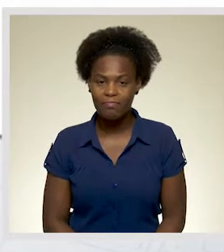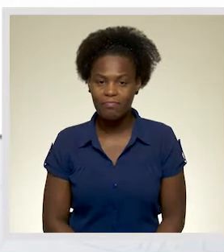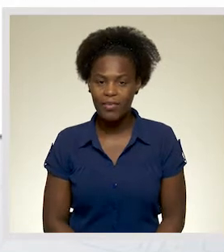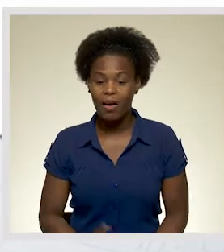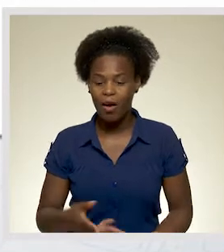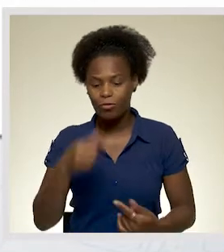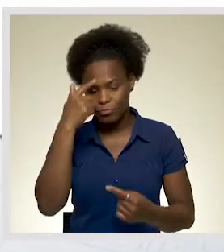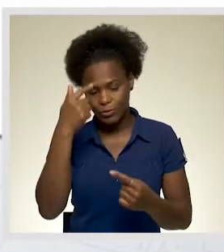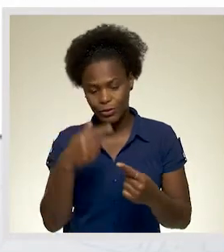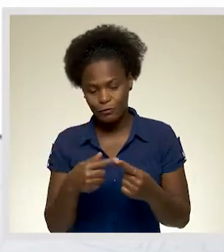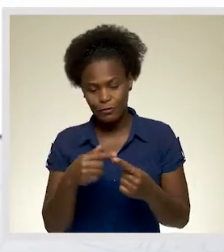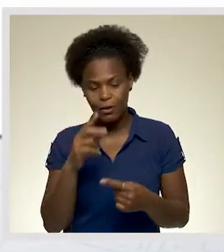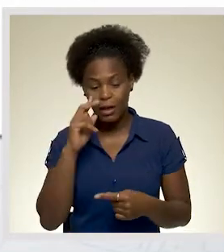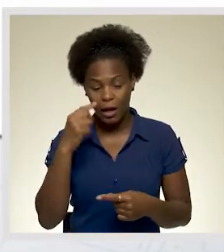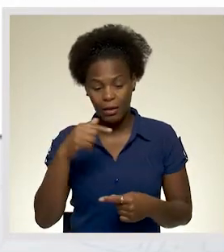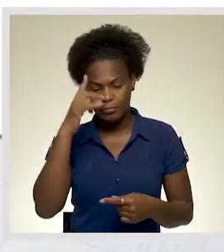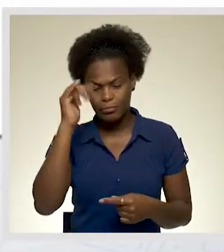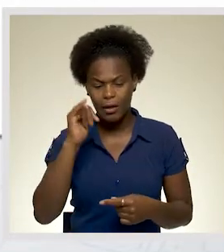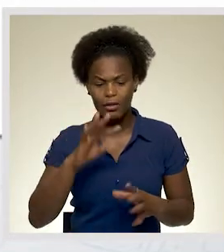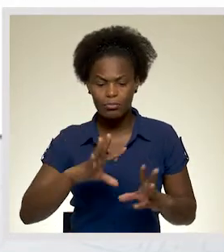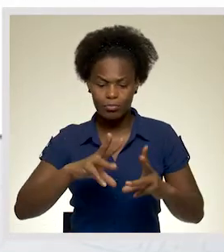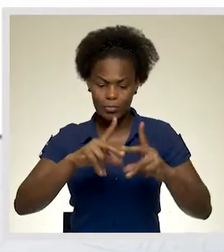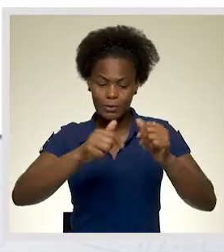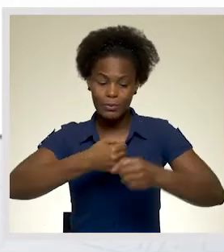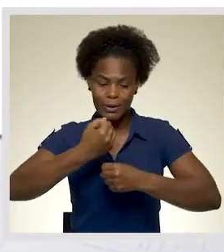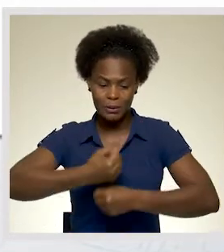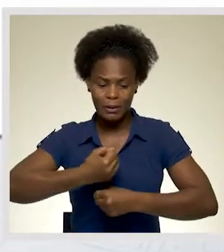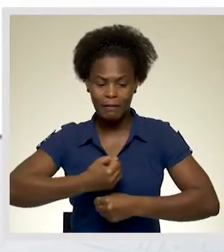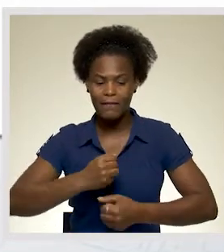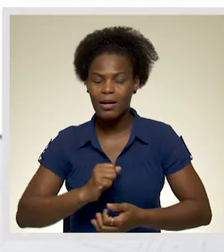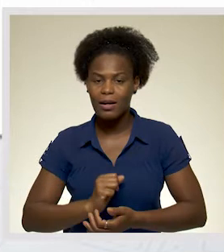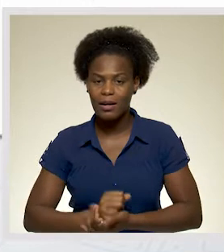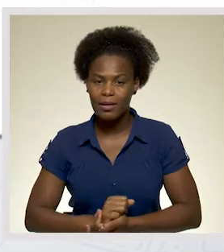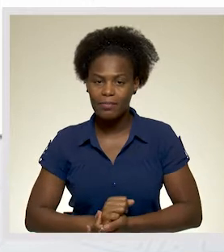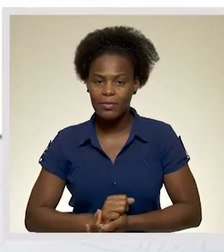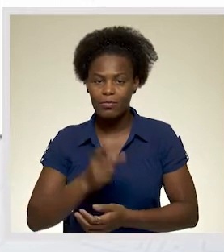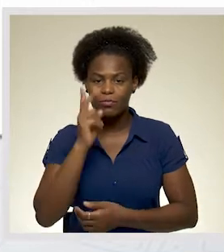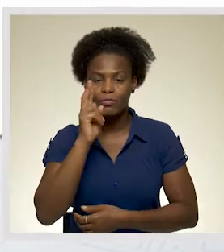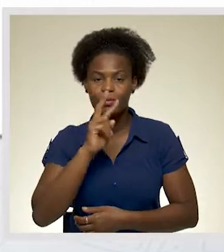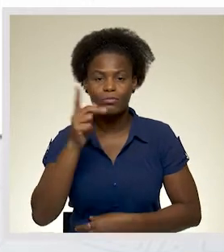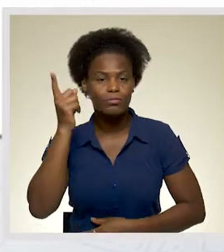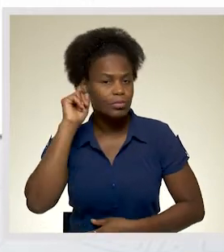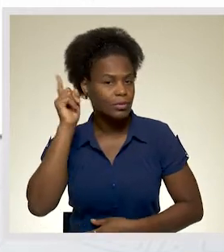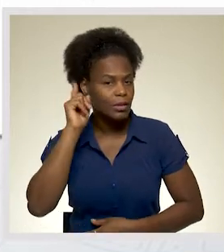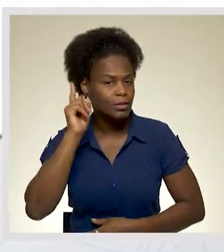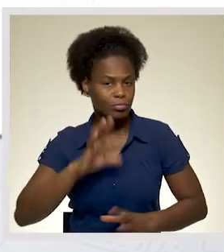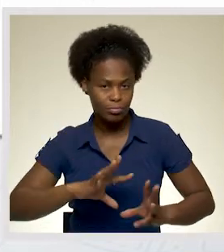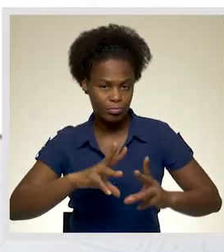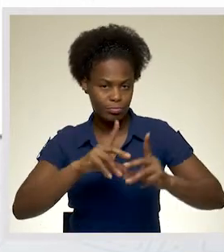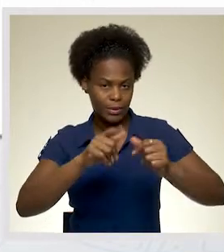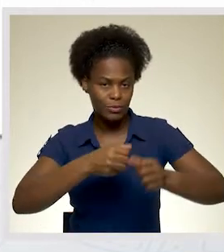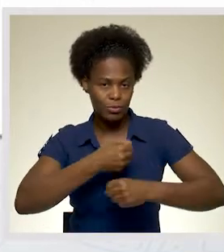Objetivos: ter noção de desenvolvimento sustentável, identificar a importância do